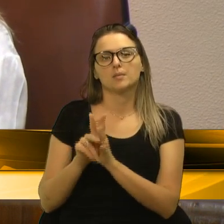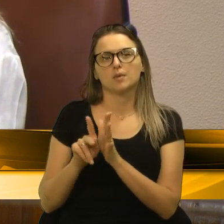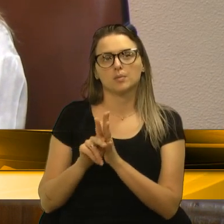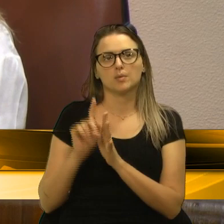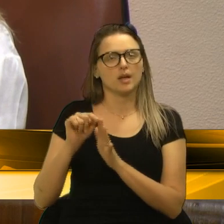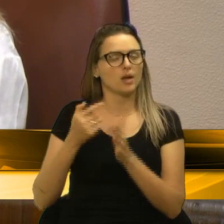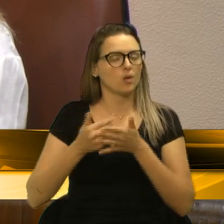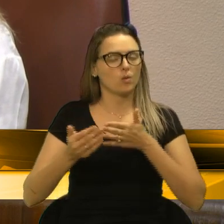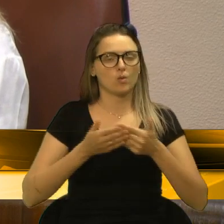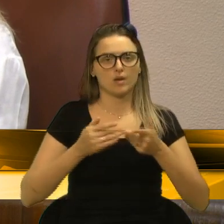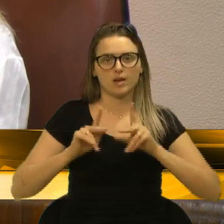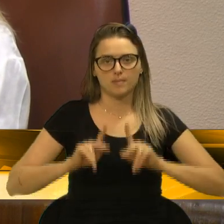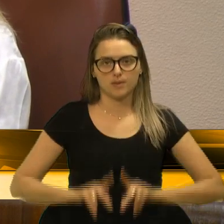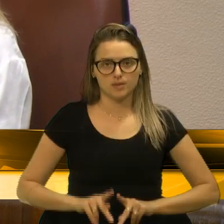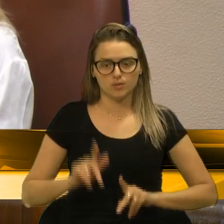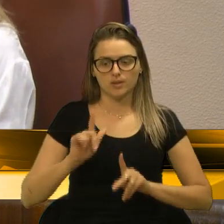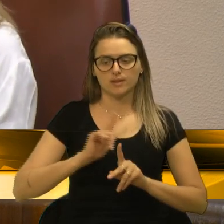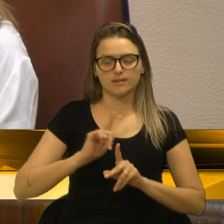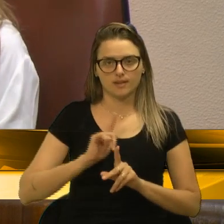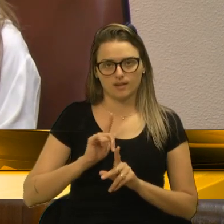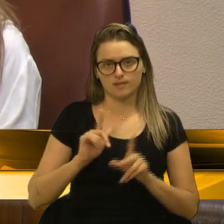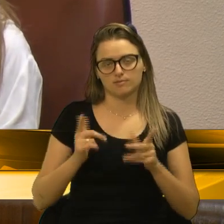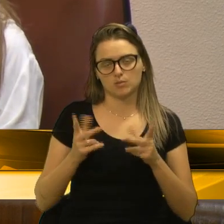for a pessoa a que pertencerem.